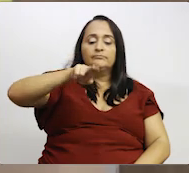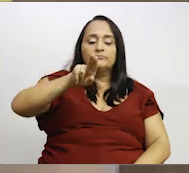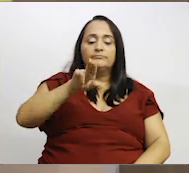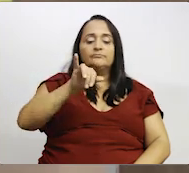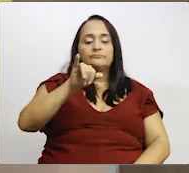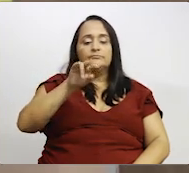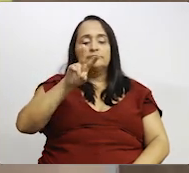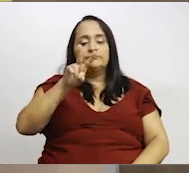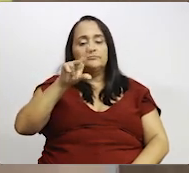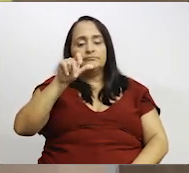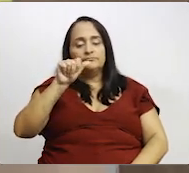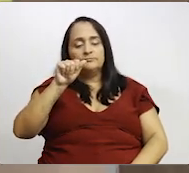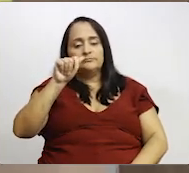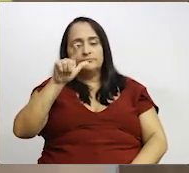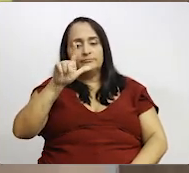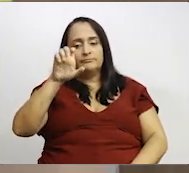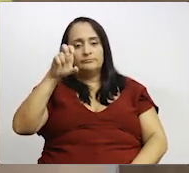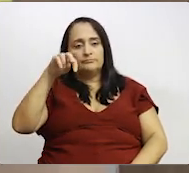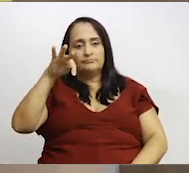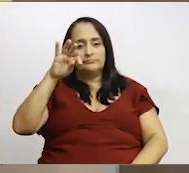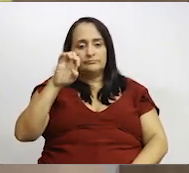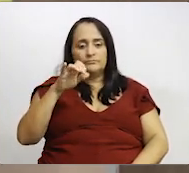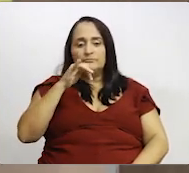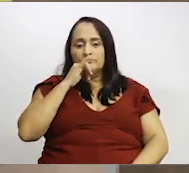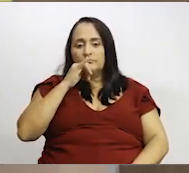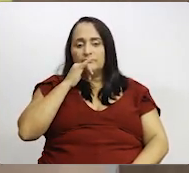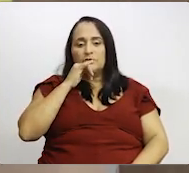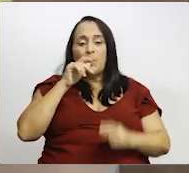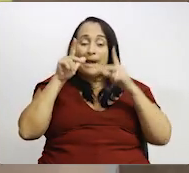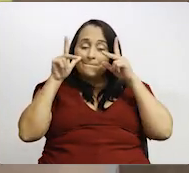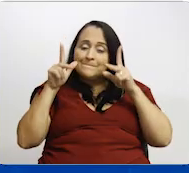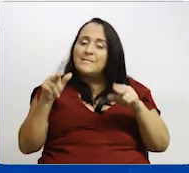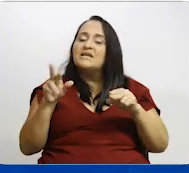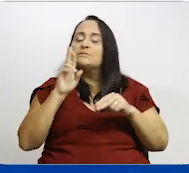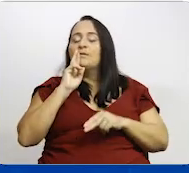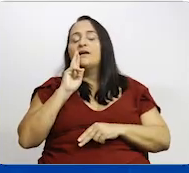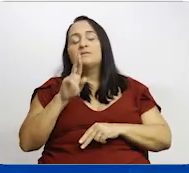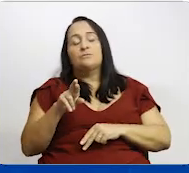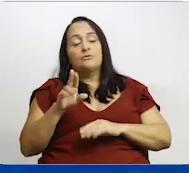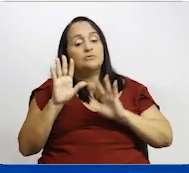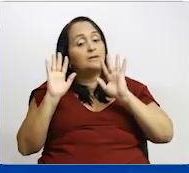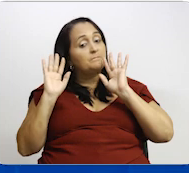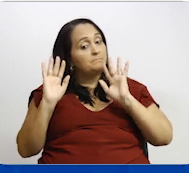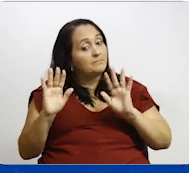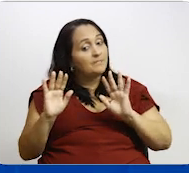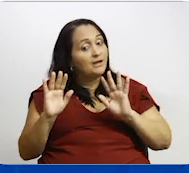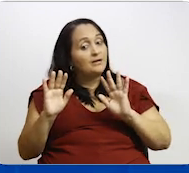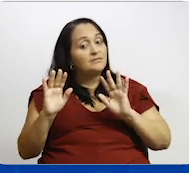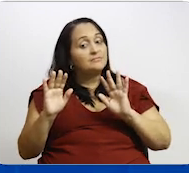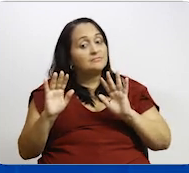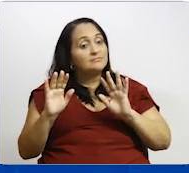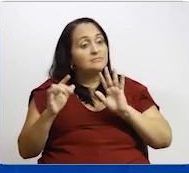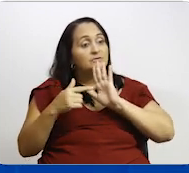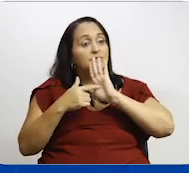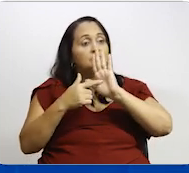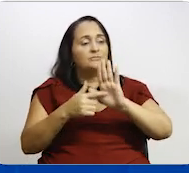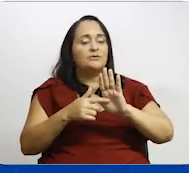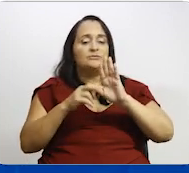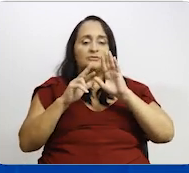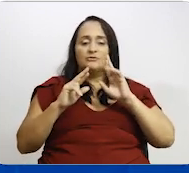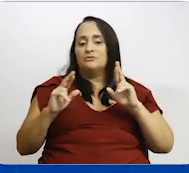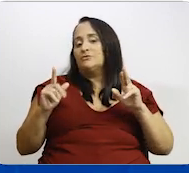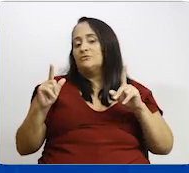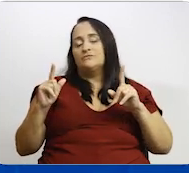escrevendo a mesma coisa, só que usando frações diferentes. Observe, o mesmo resultado lá da